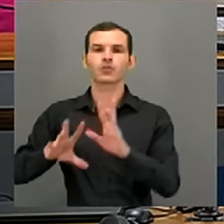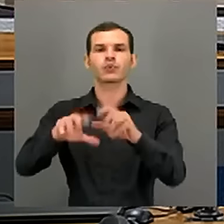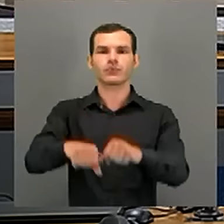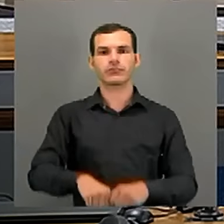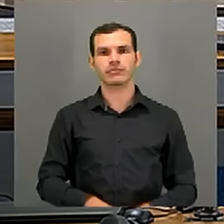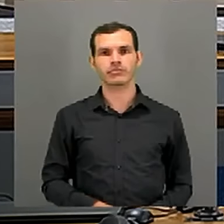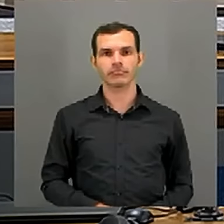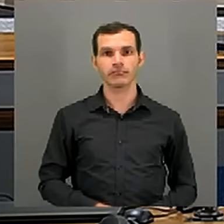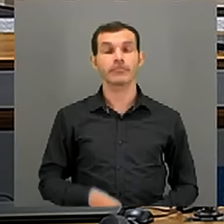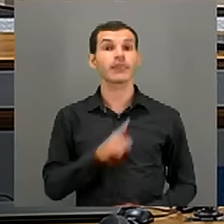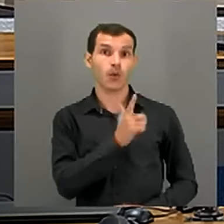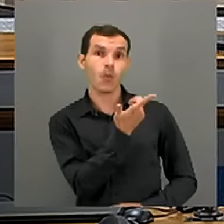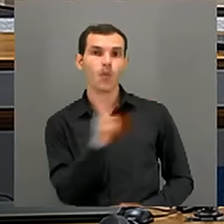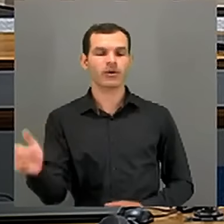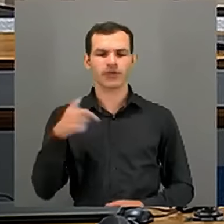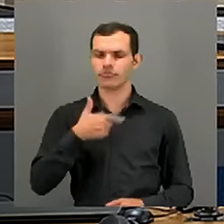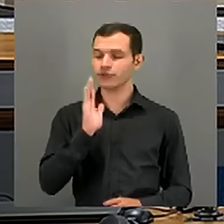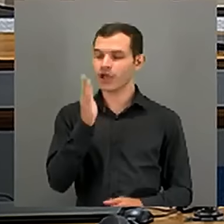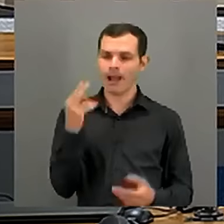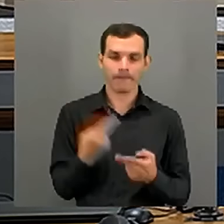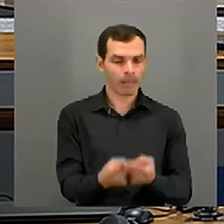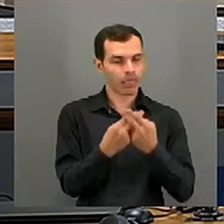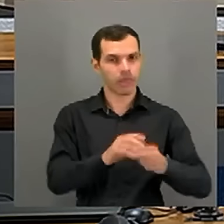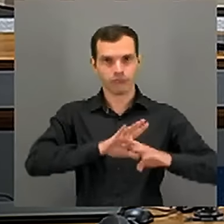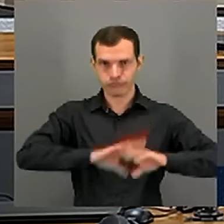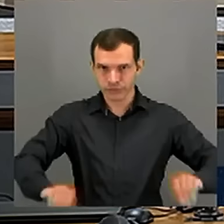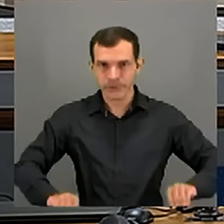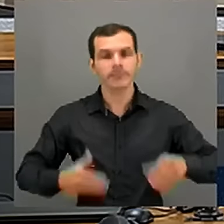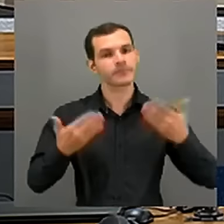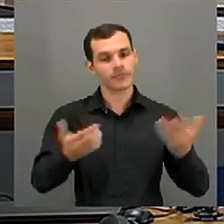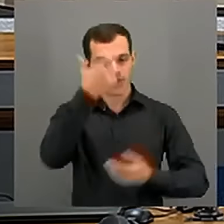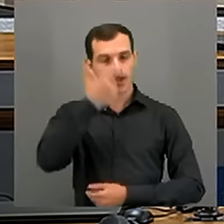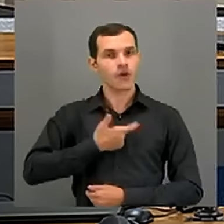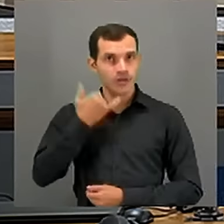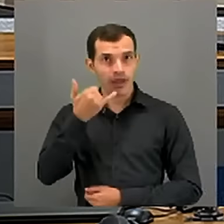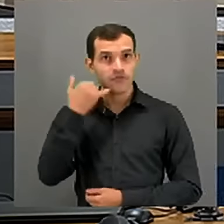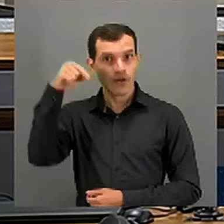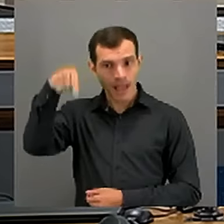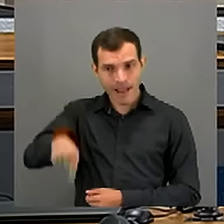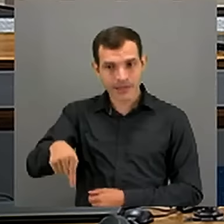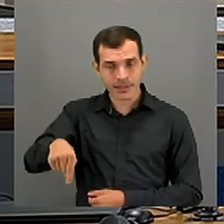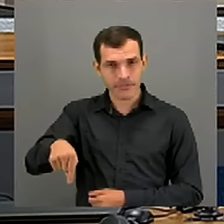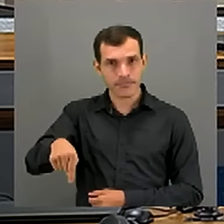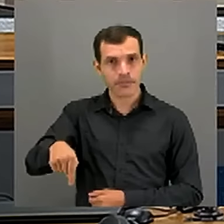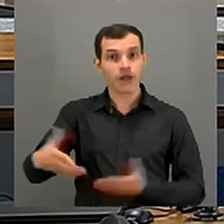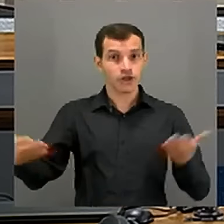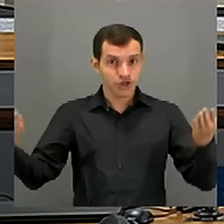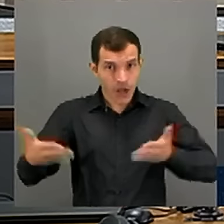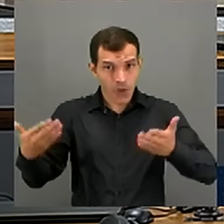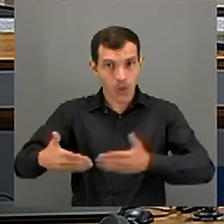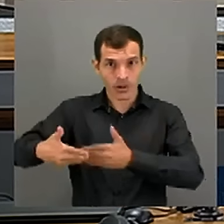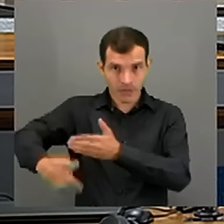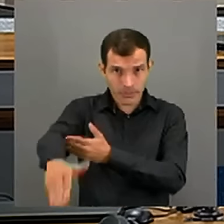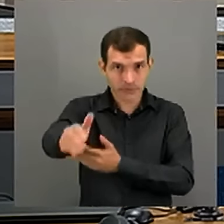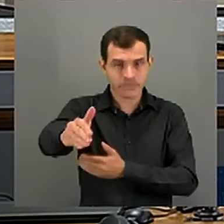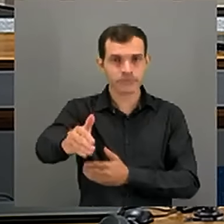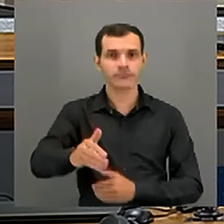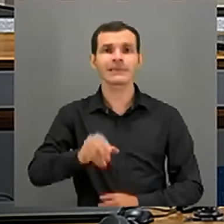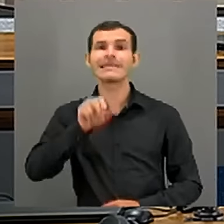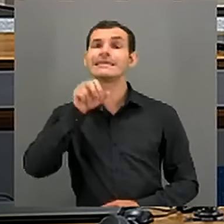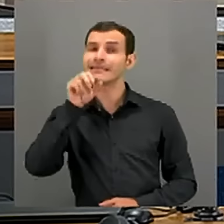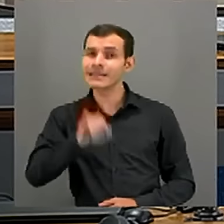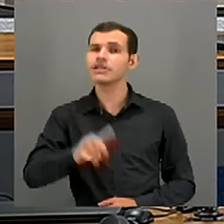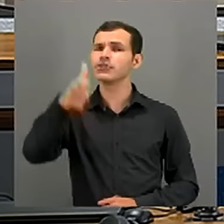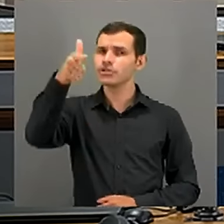coisa, já que eu perdi a paciência mesmo, meu telefone está aqui. A partir de agora, se mais